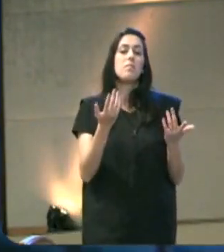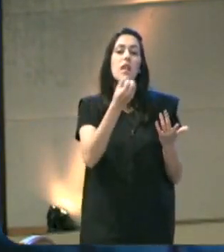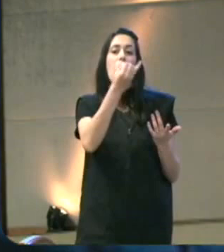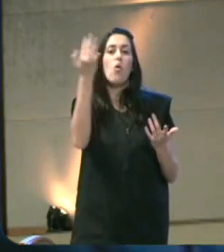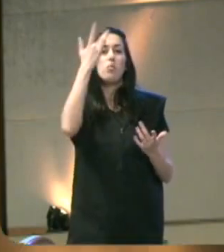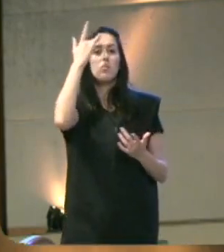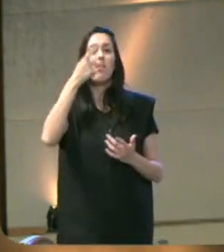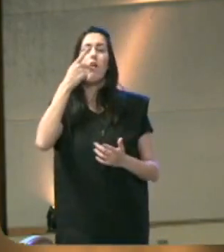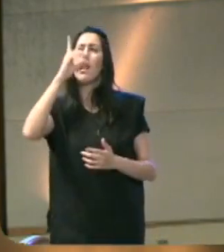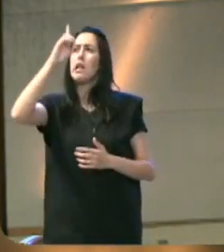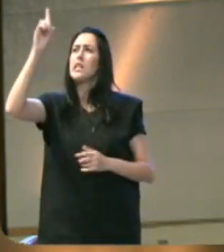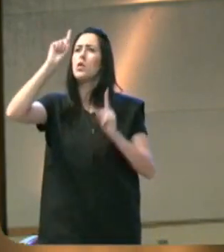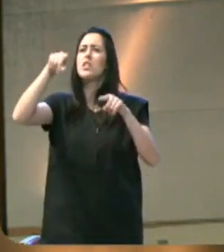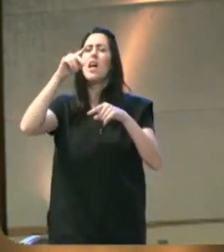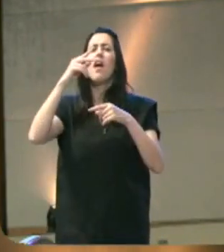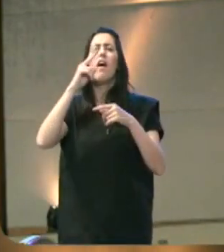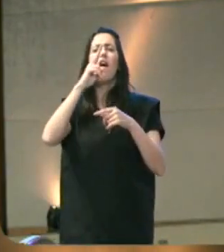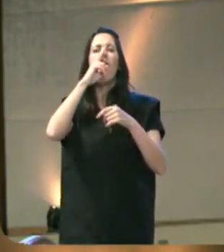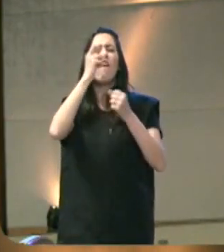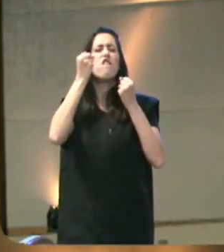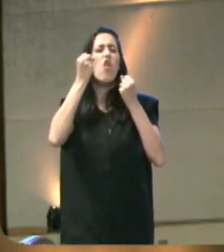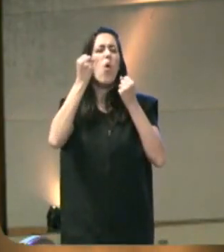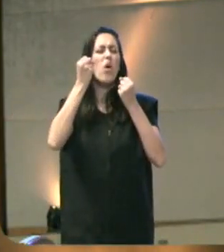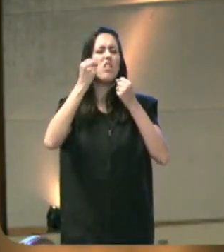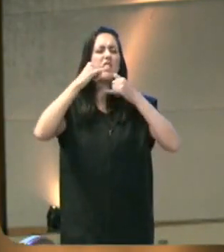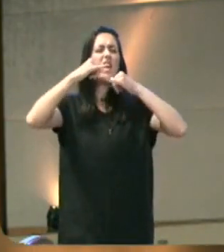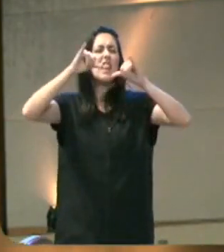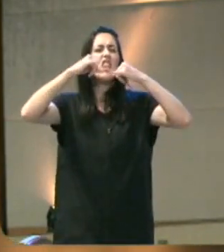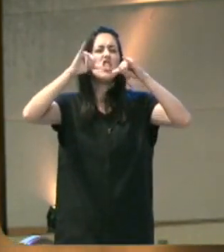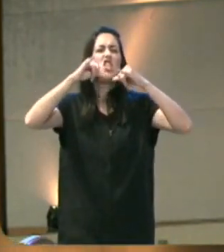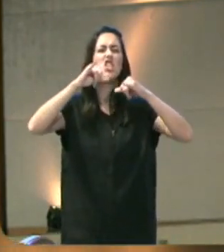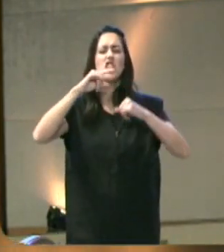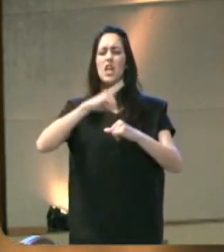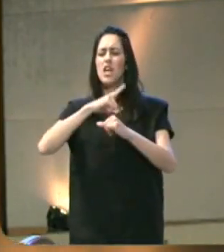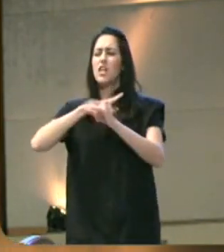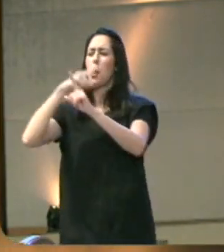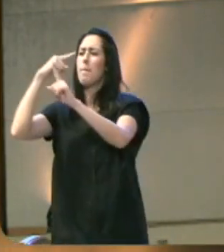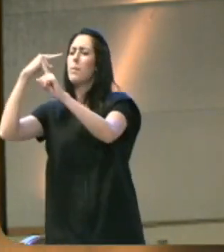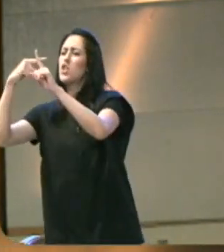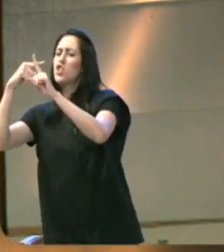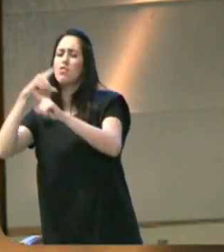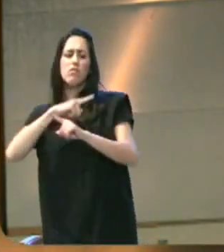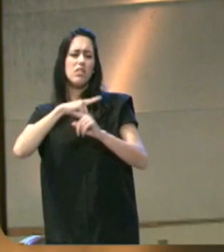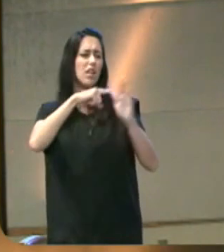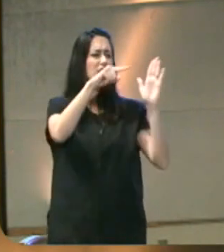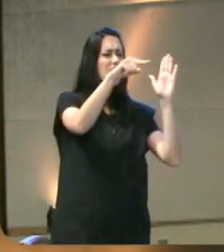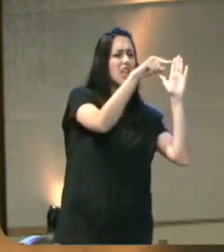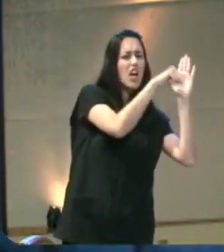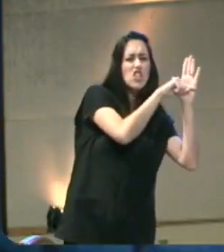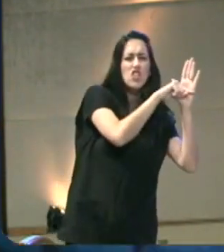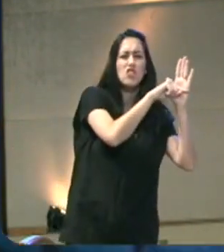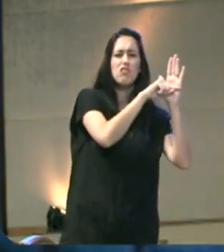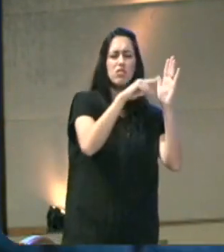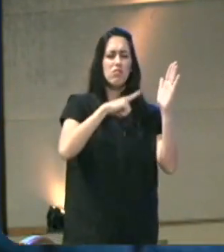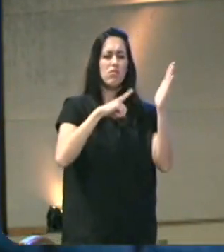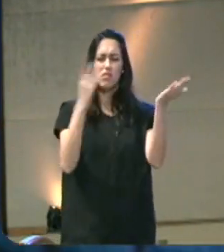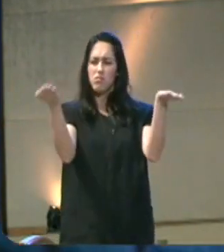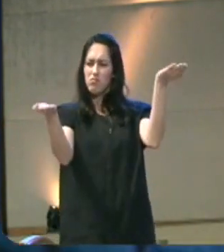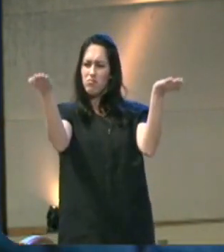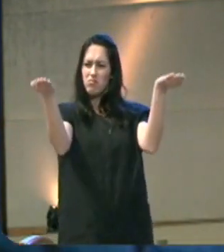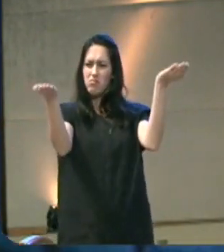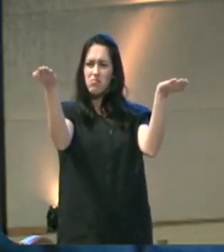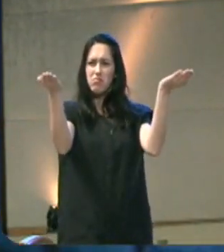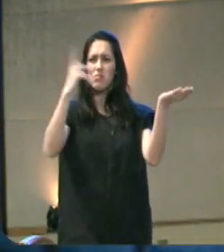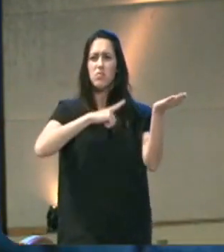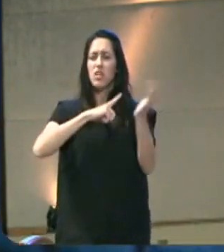uma força, ele tem um polo positivo e um polo negativo. Se ele tem um polo positivo e um polo negativo, nem o